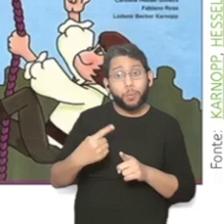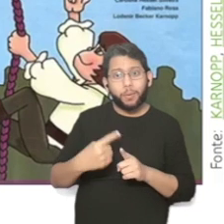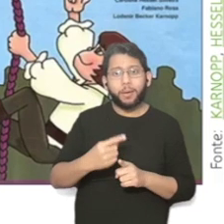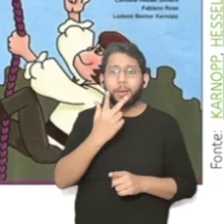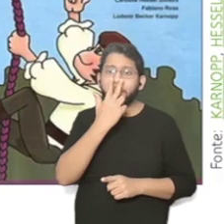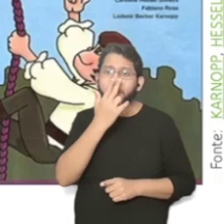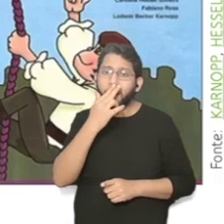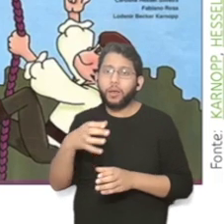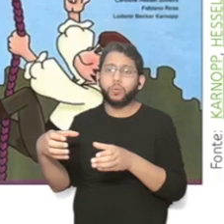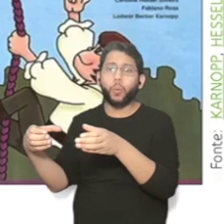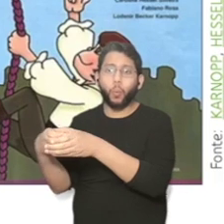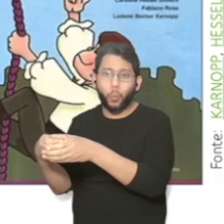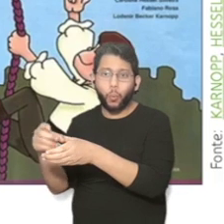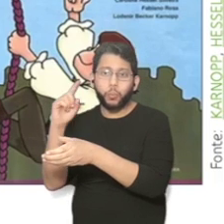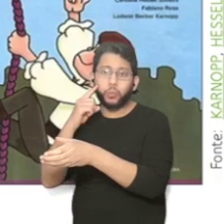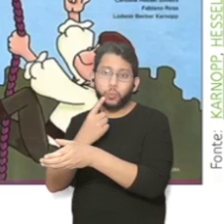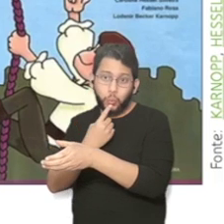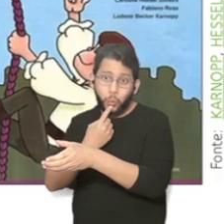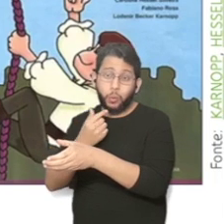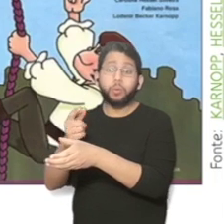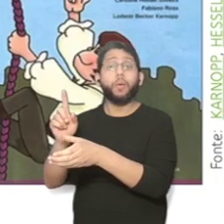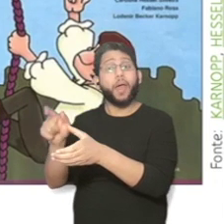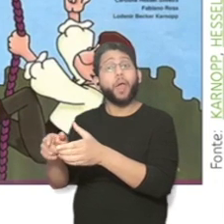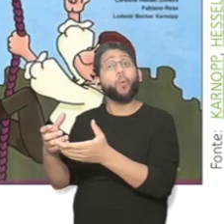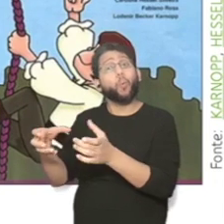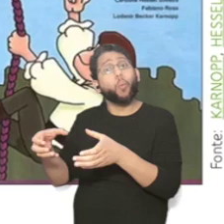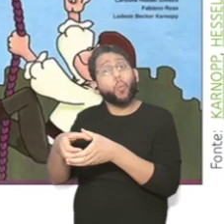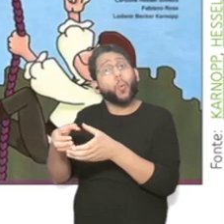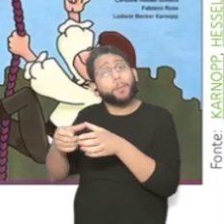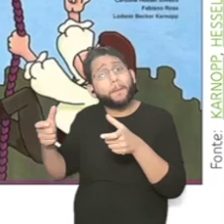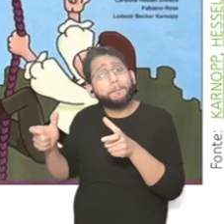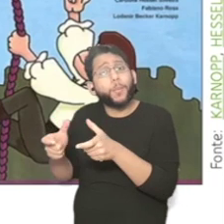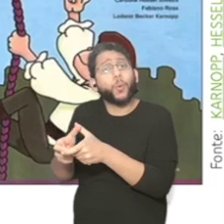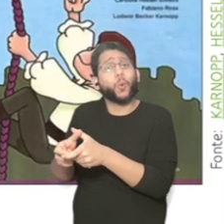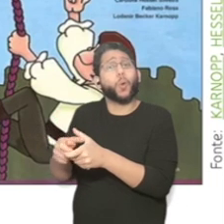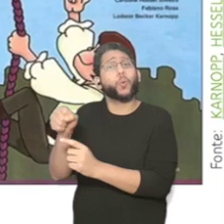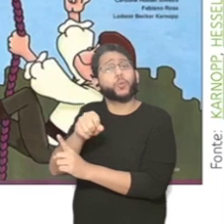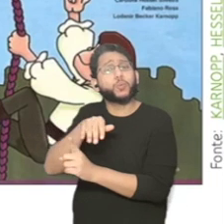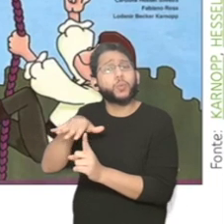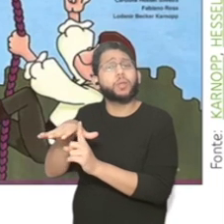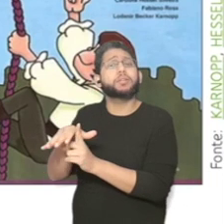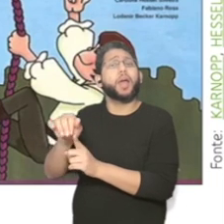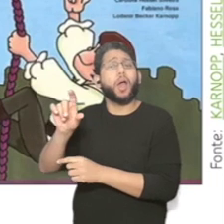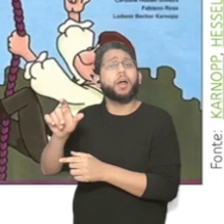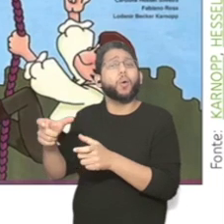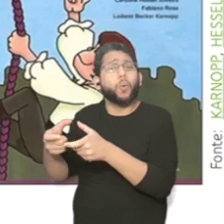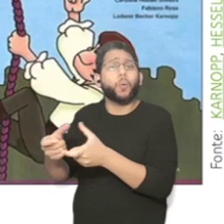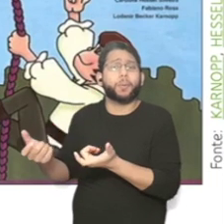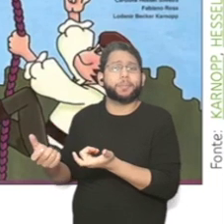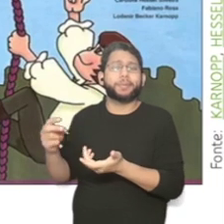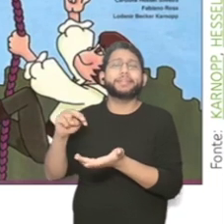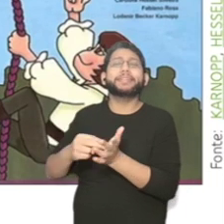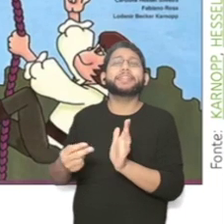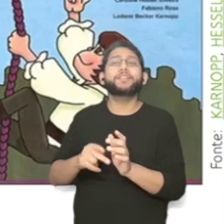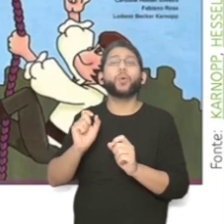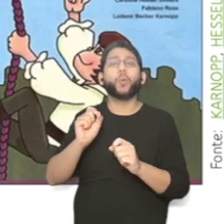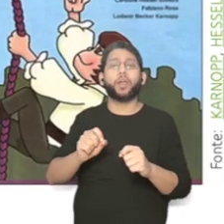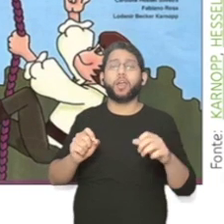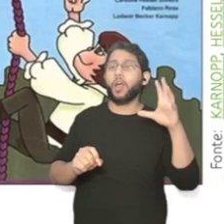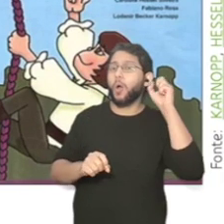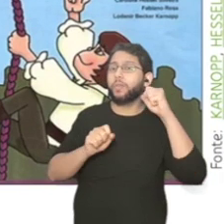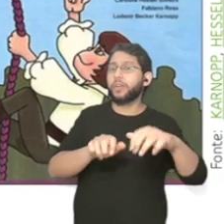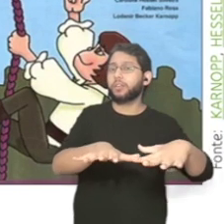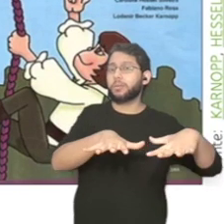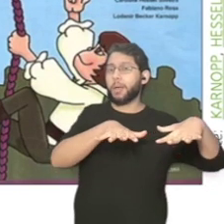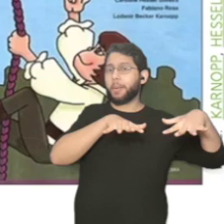visto como um integrante de minorias sociais e linguísticas. Nessa abordagem educacional, o surdo